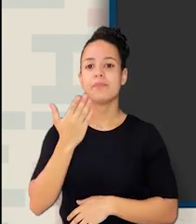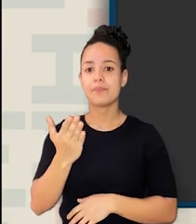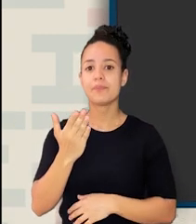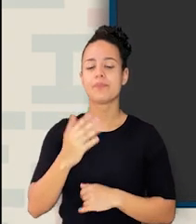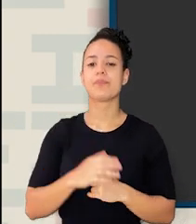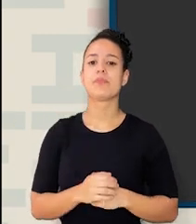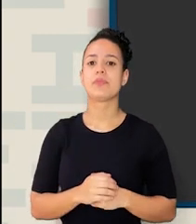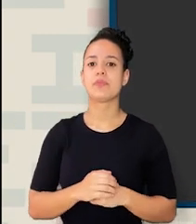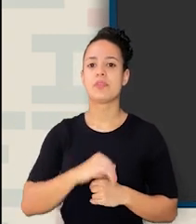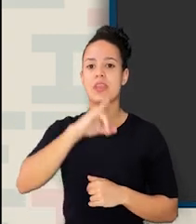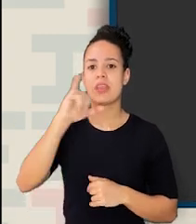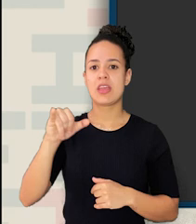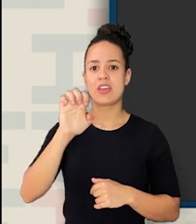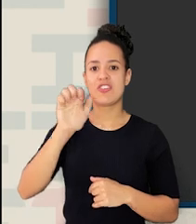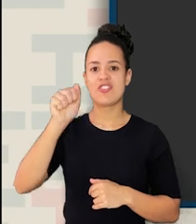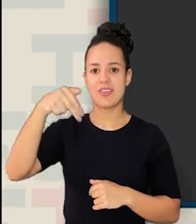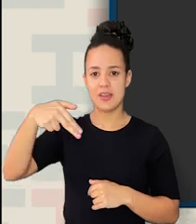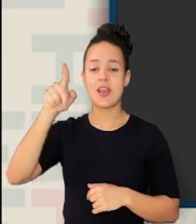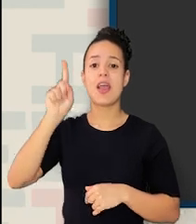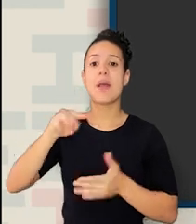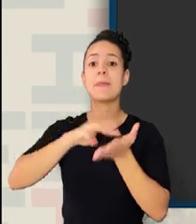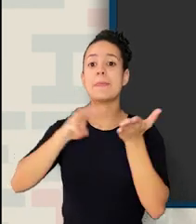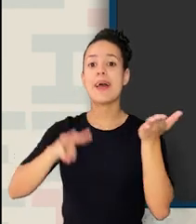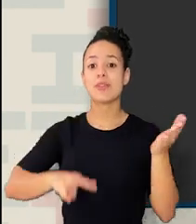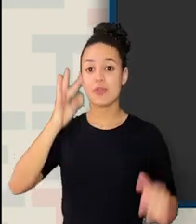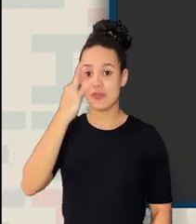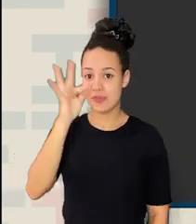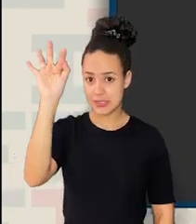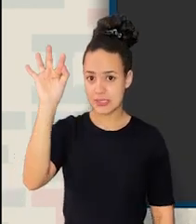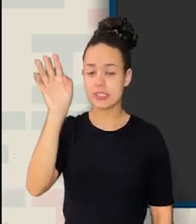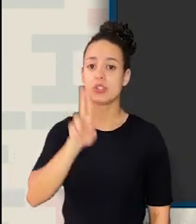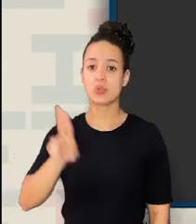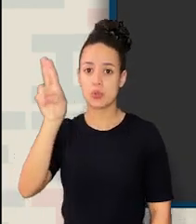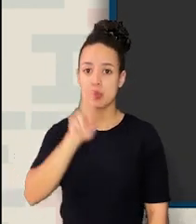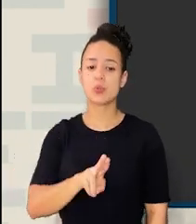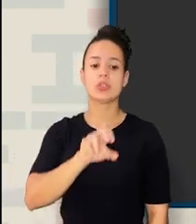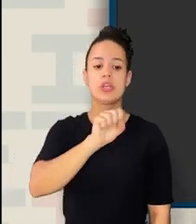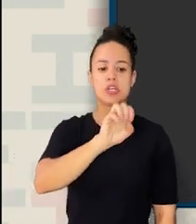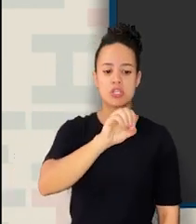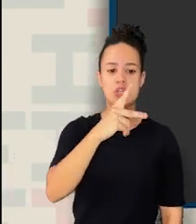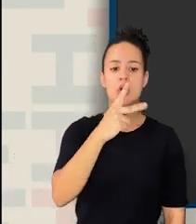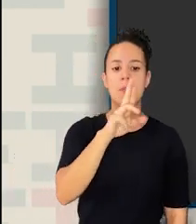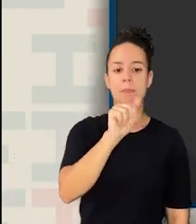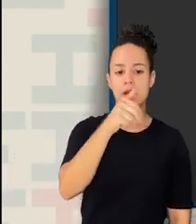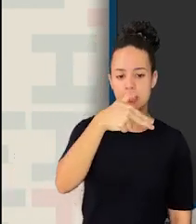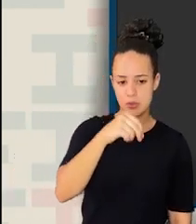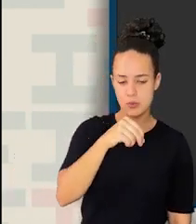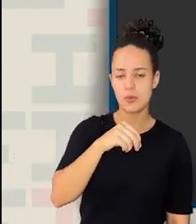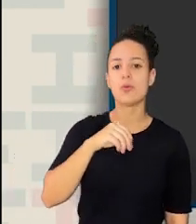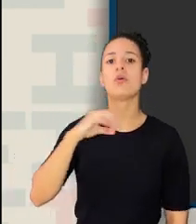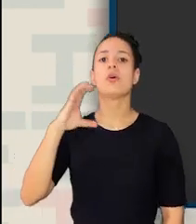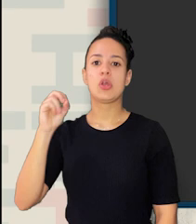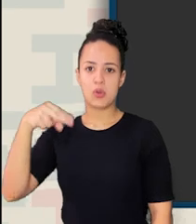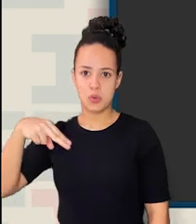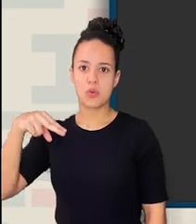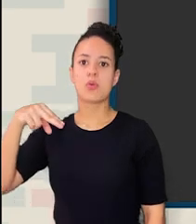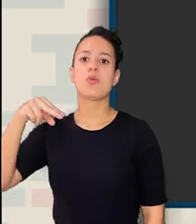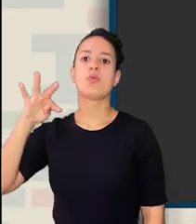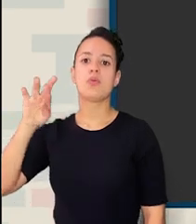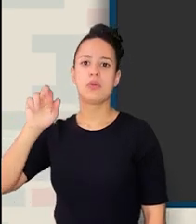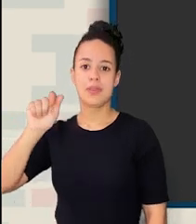ele é um método francês que tem tanto a parte do soprano quanto a do contralto. Vou fazer então com a parte do